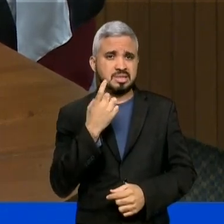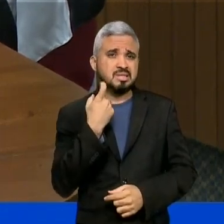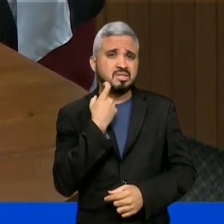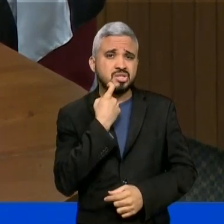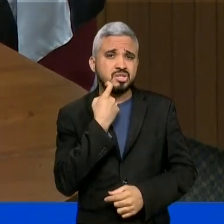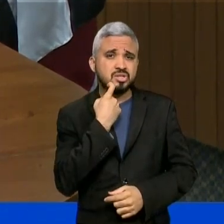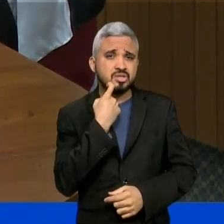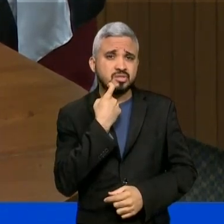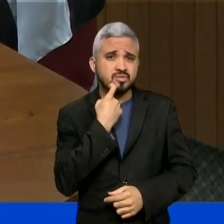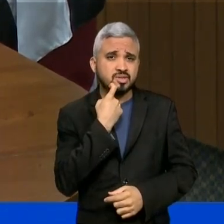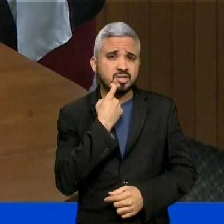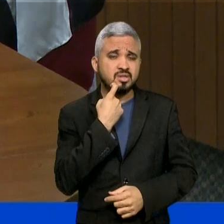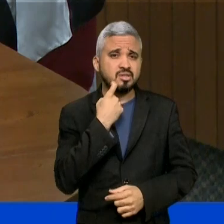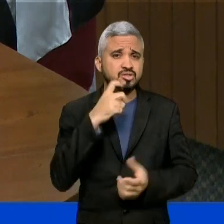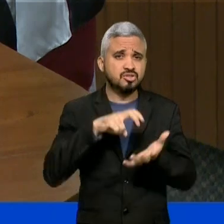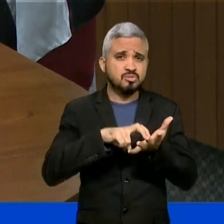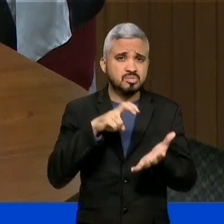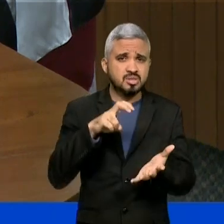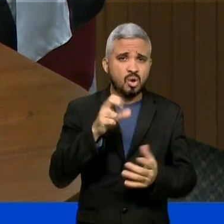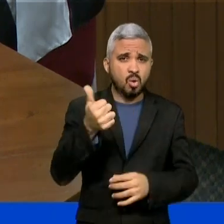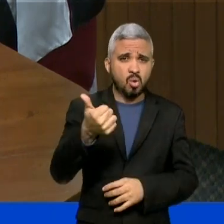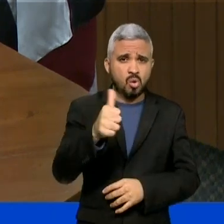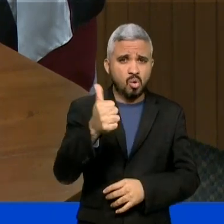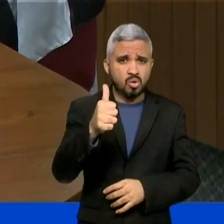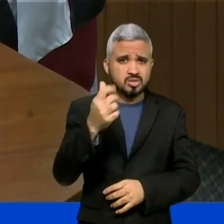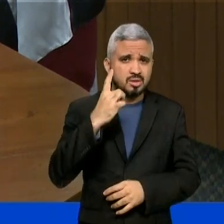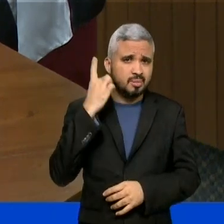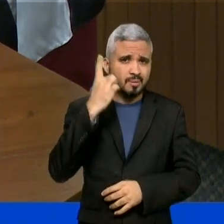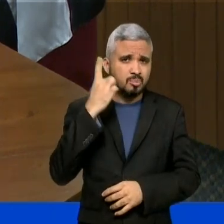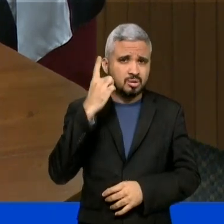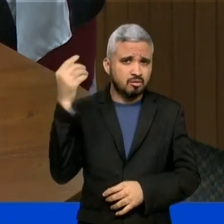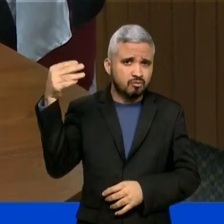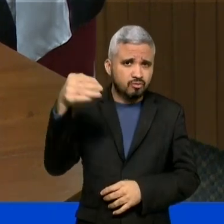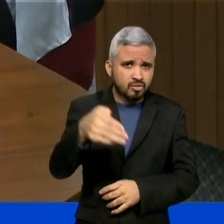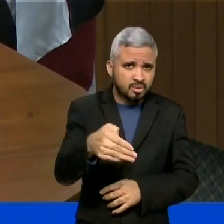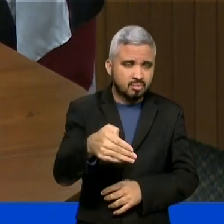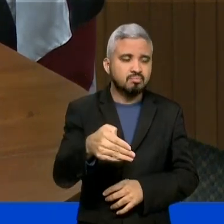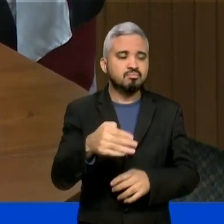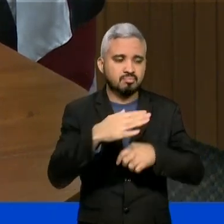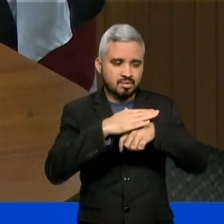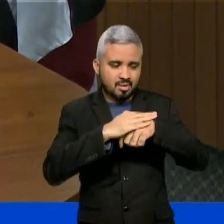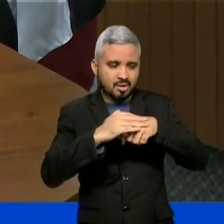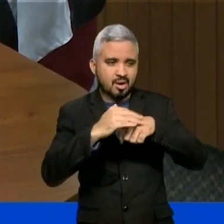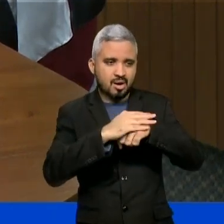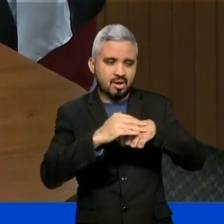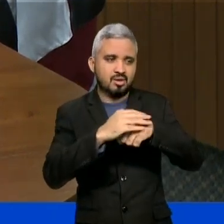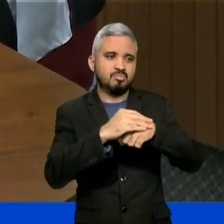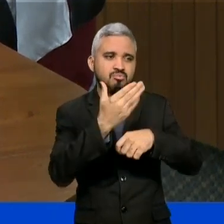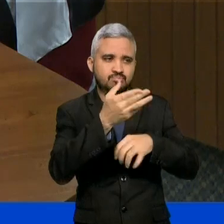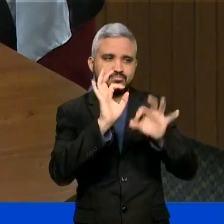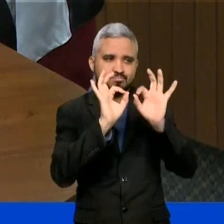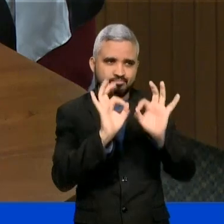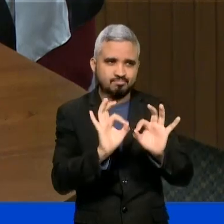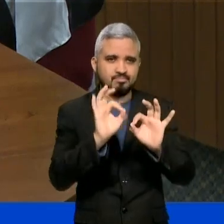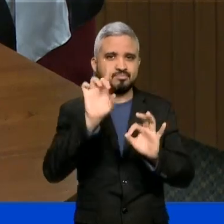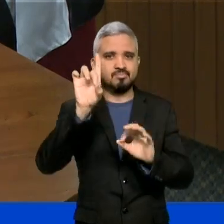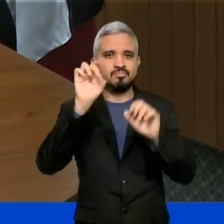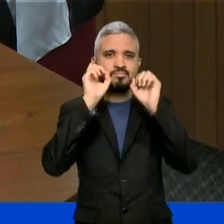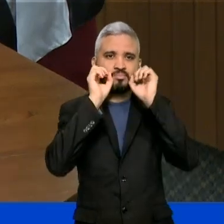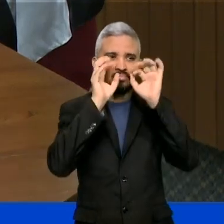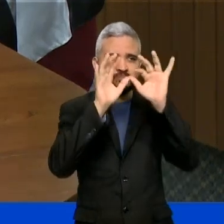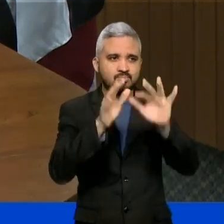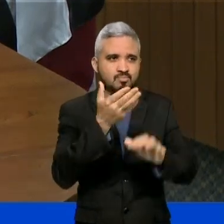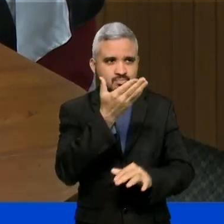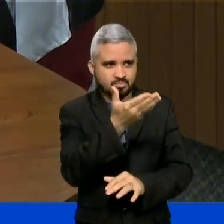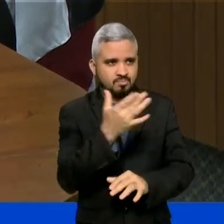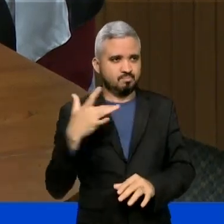sexta-feira de manhã é digno de muito trabalho e de muito carinho. Que Deus te abençoe com vida longa e muita